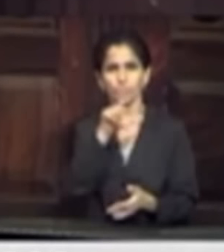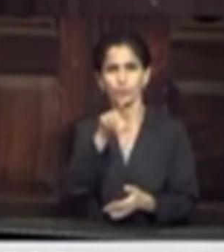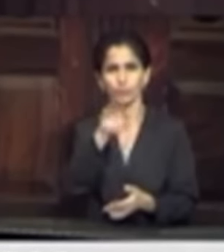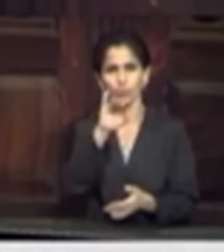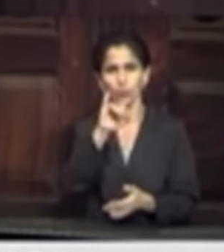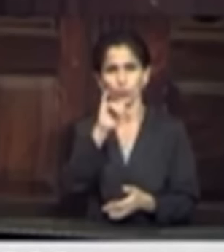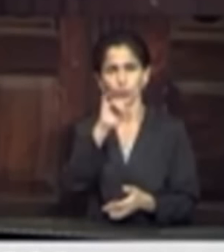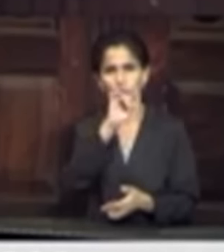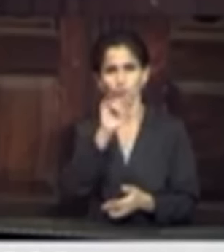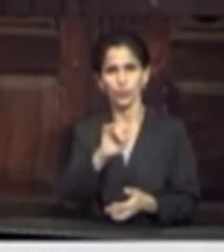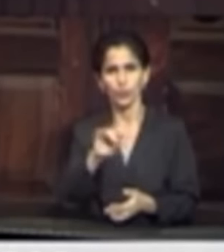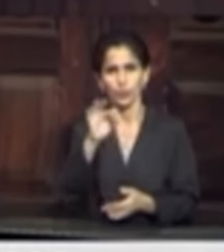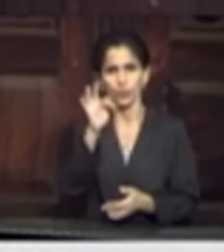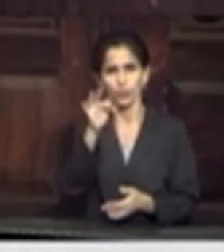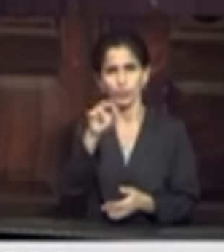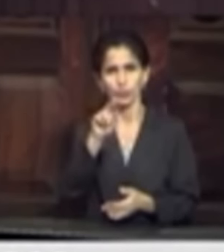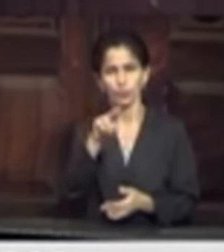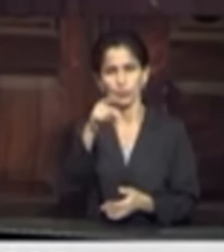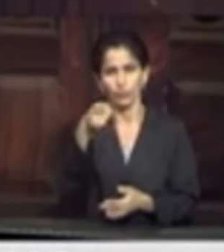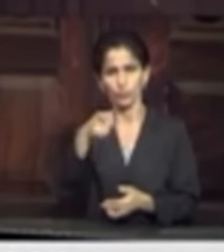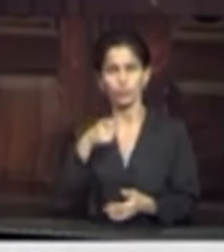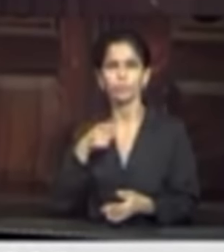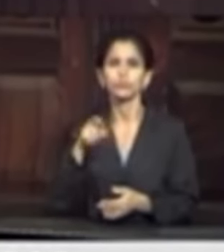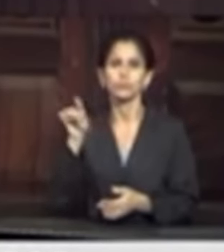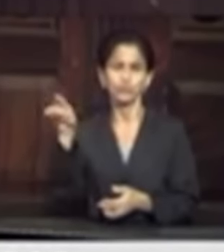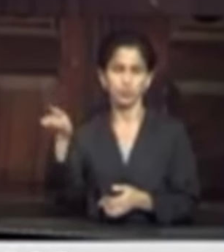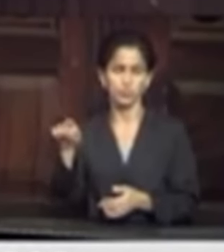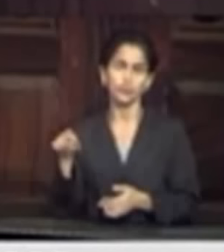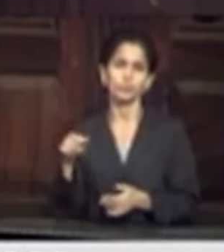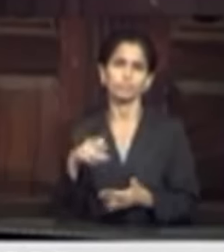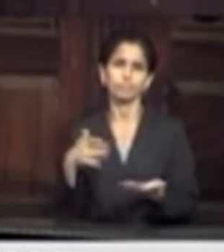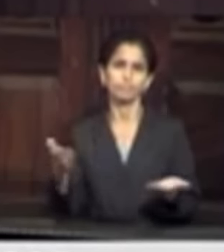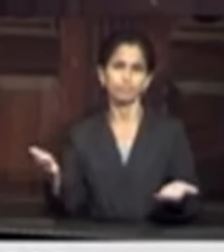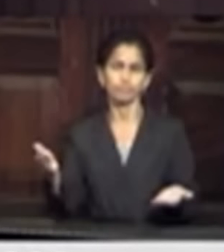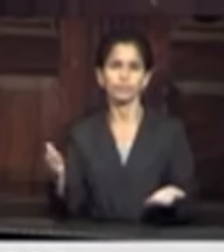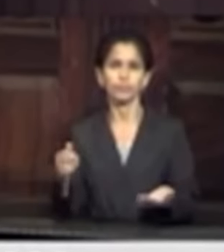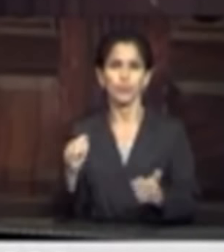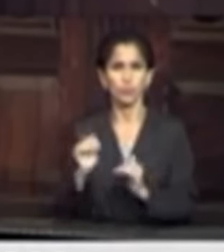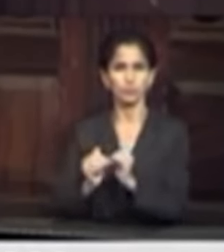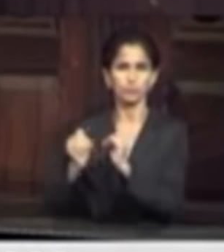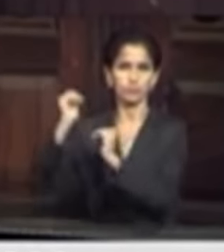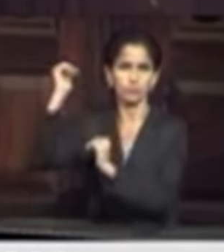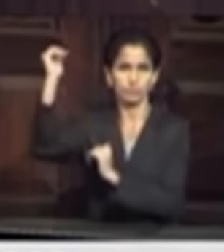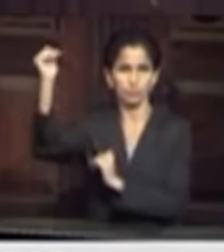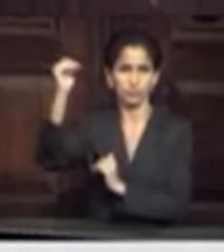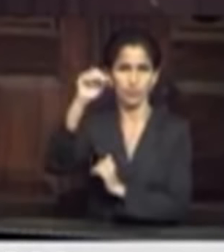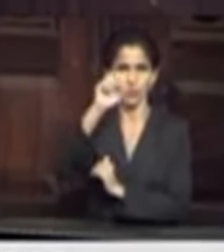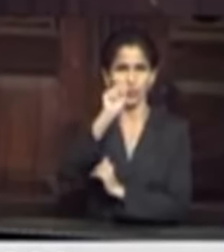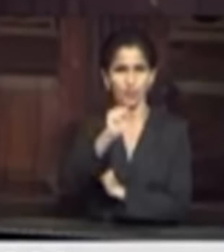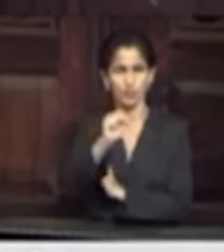Fux, que abandonou a toga do Supremo Tribunal Federal,